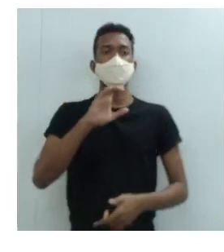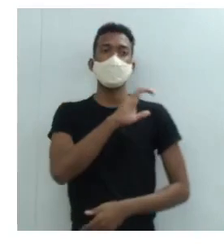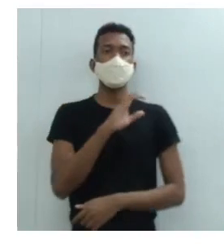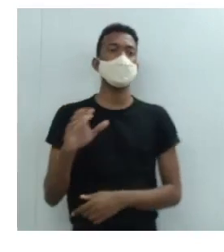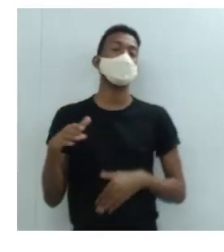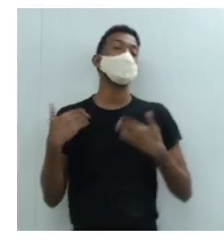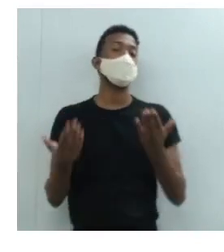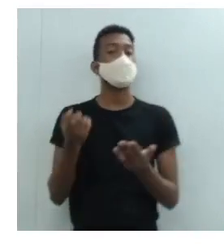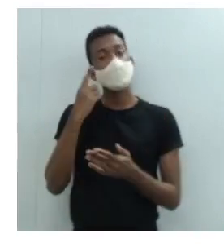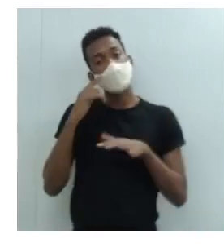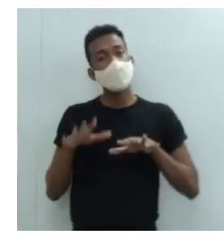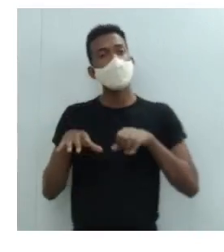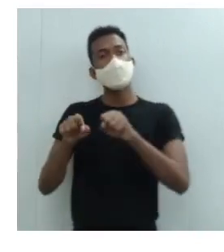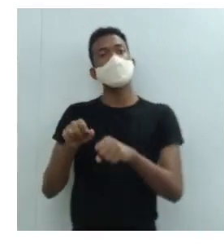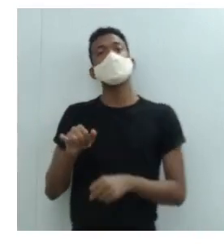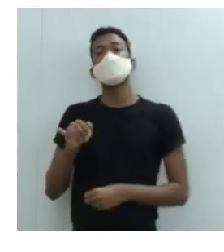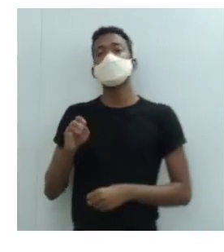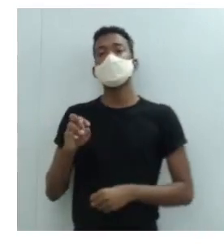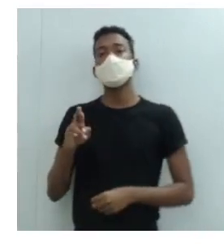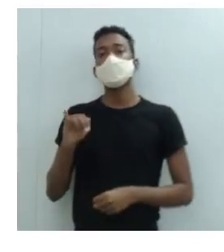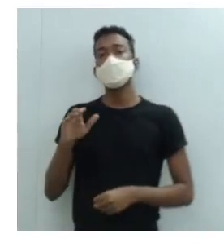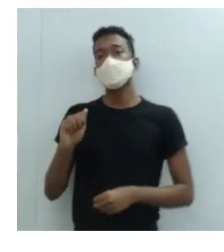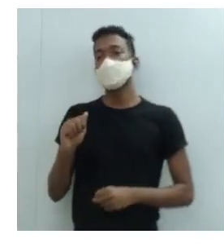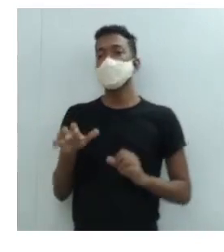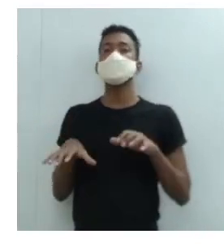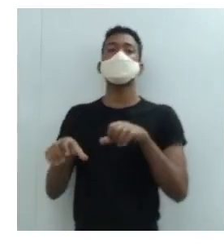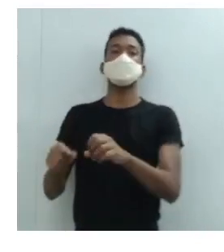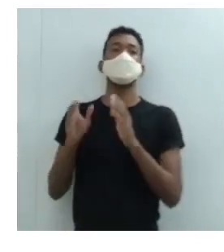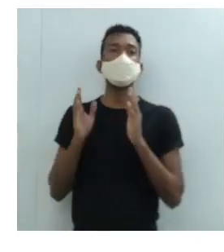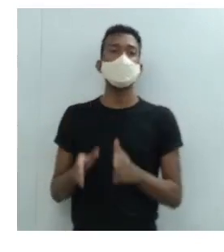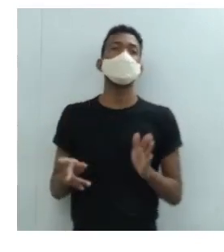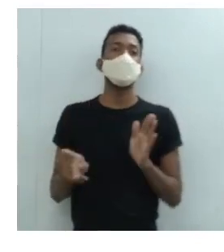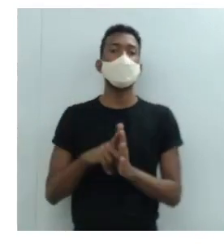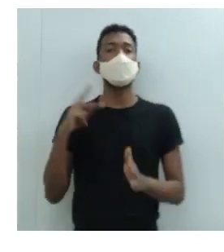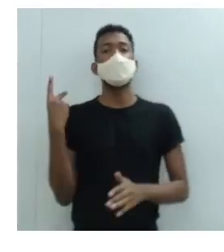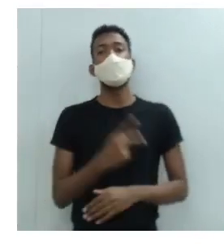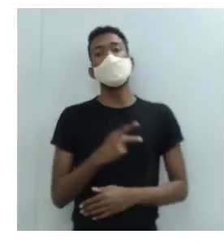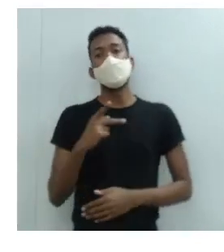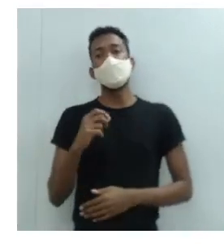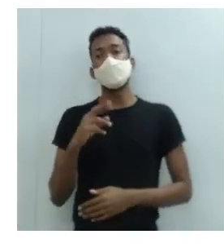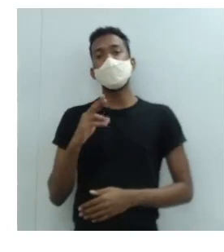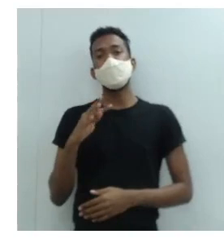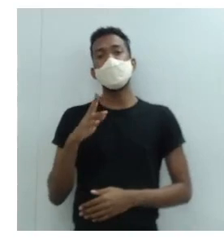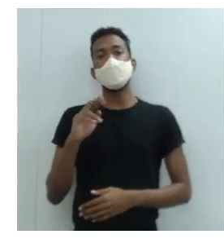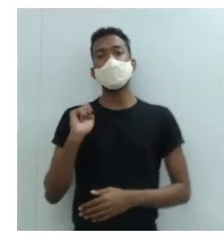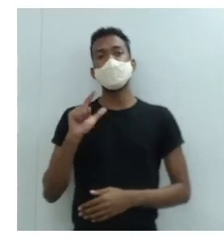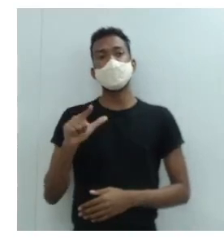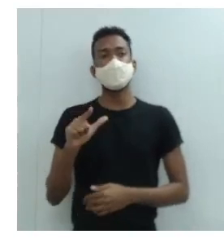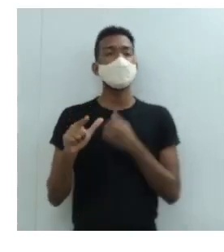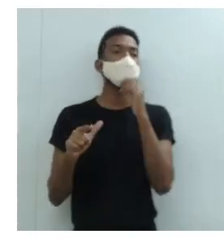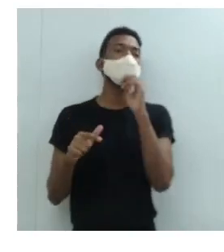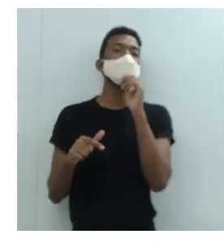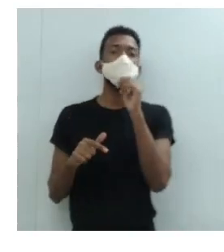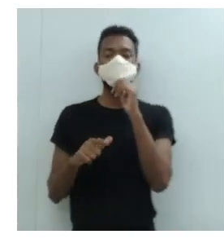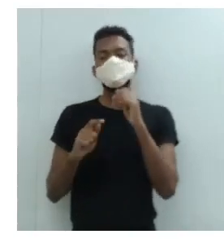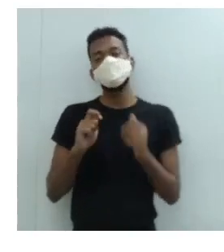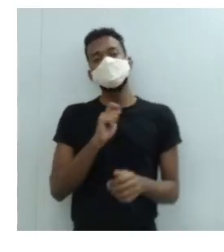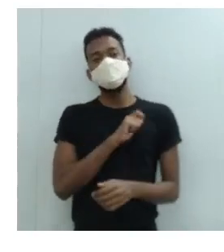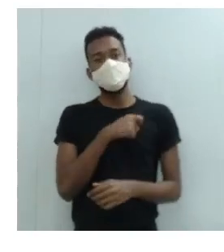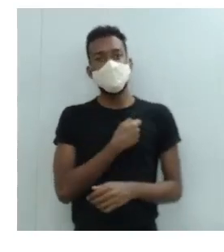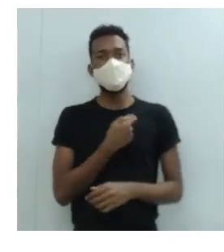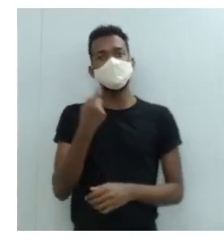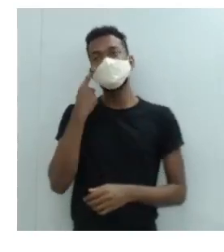a reconquista da Península Ibérica, né? Por Portugal e Espanha, aí, conforme estão visualizando aí